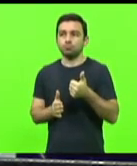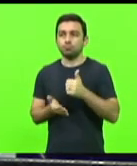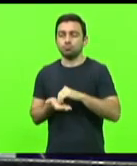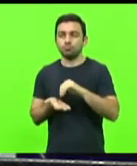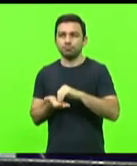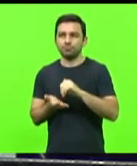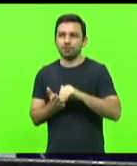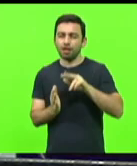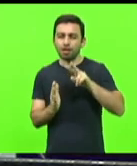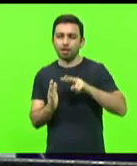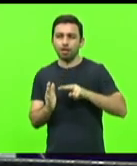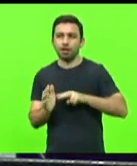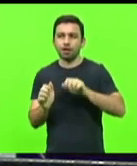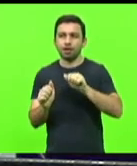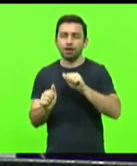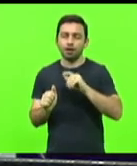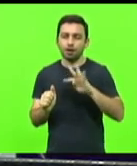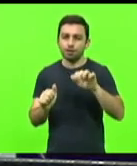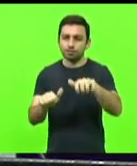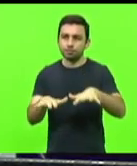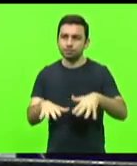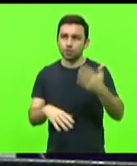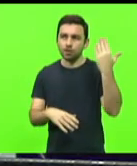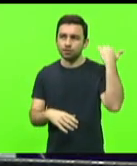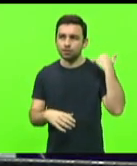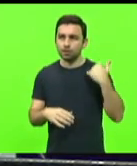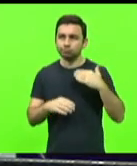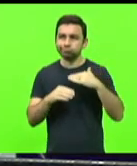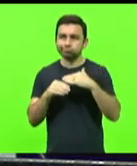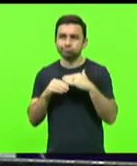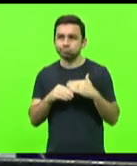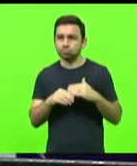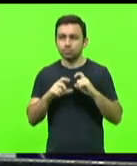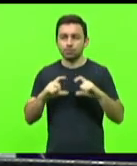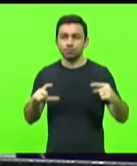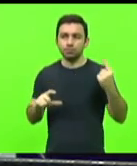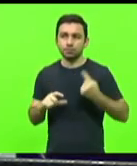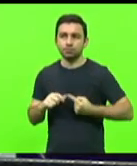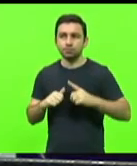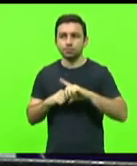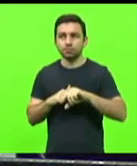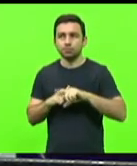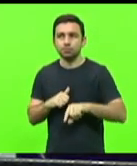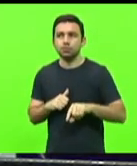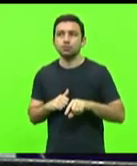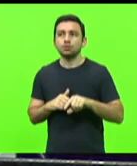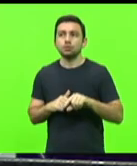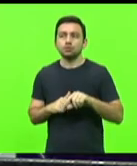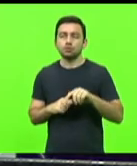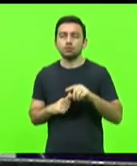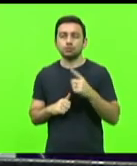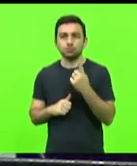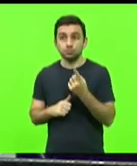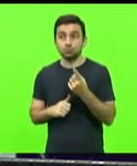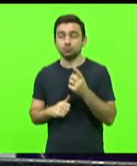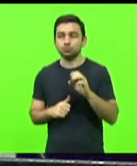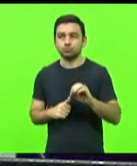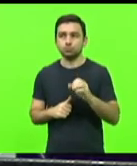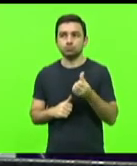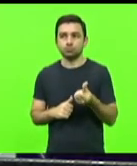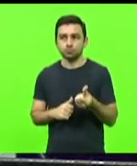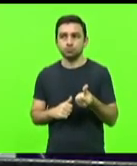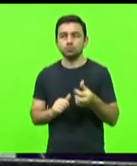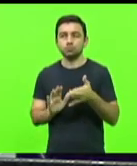da ata da sessão anterior, que, em consonância com o parágrafo primeiro do artigo 106 do Regimento Interno,